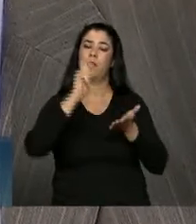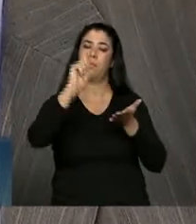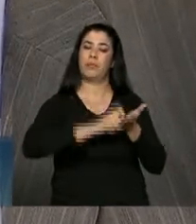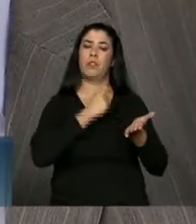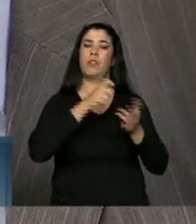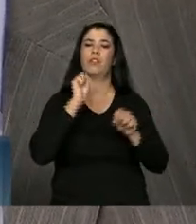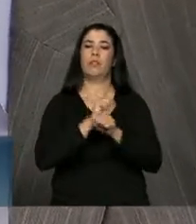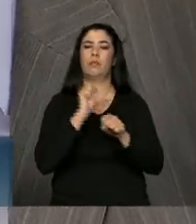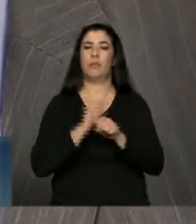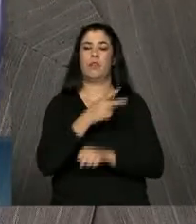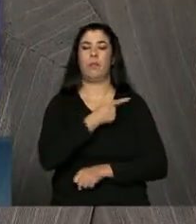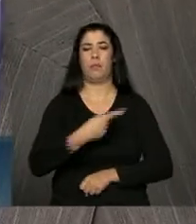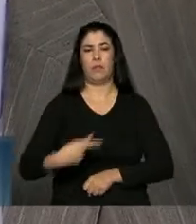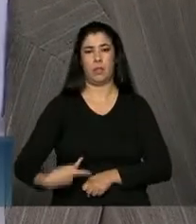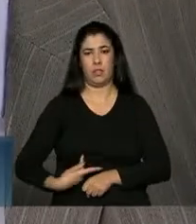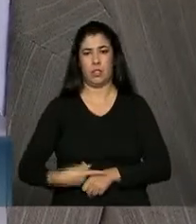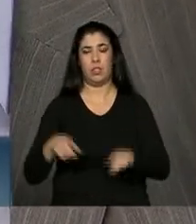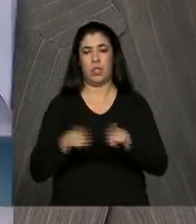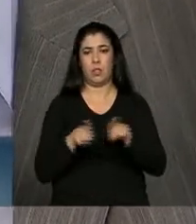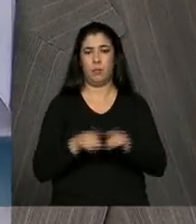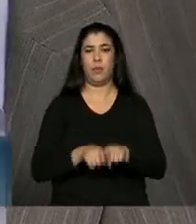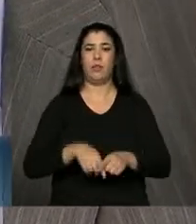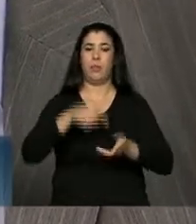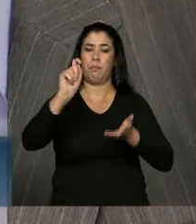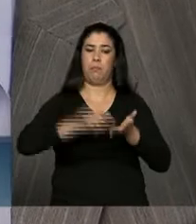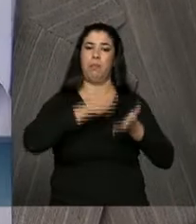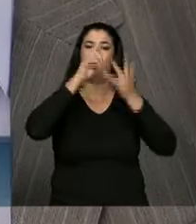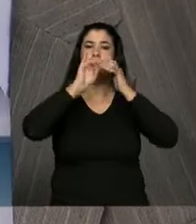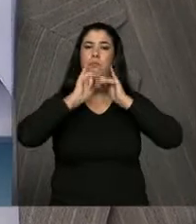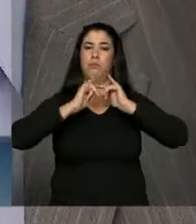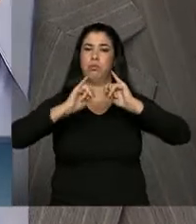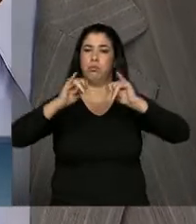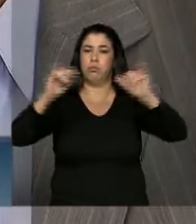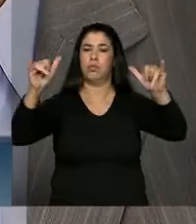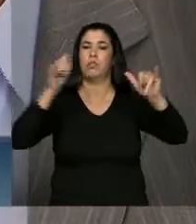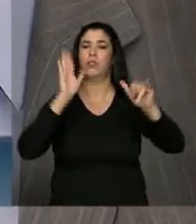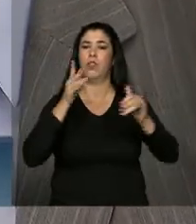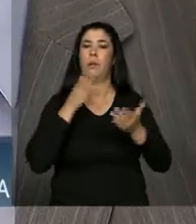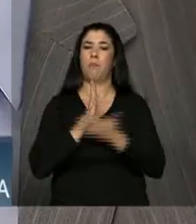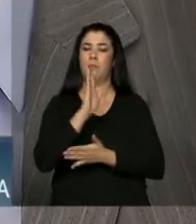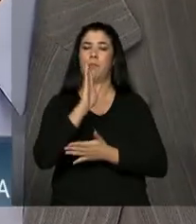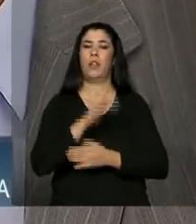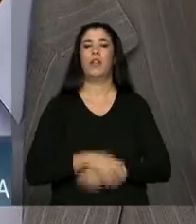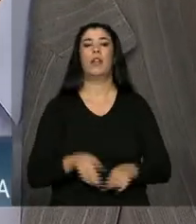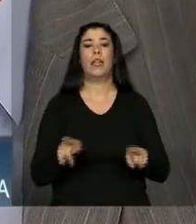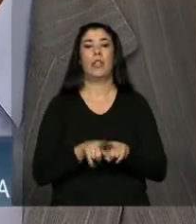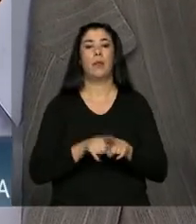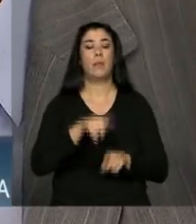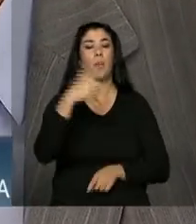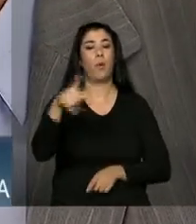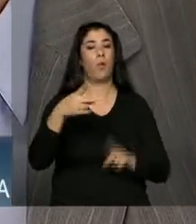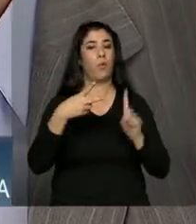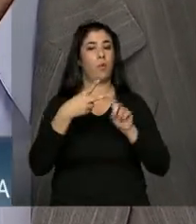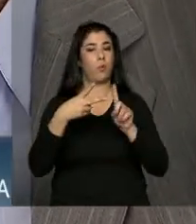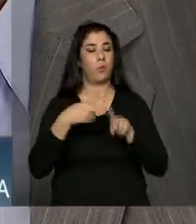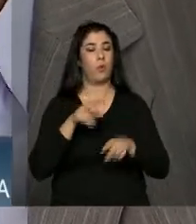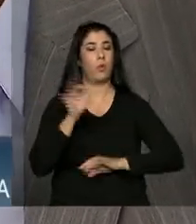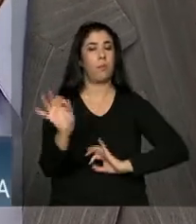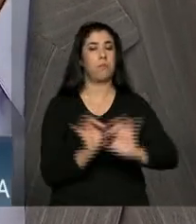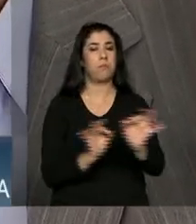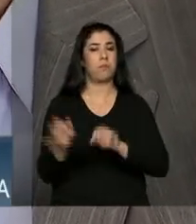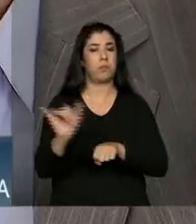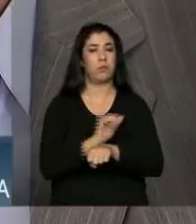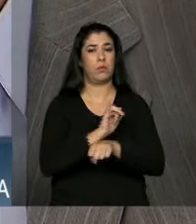presidenta para ser publicada vai ser um avanço e uma um outro ponto são os grandes projetos estratégicos brasileiros